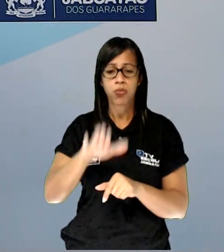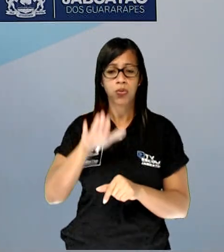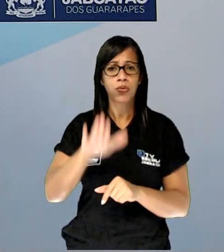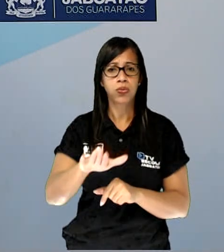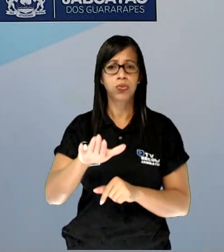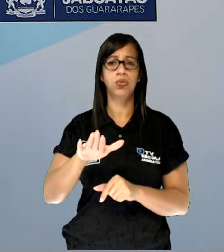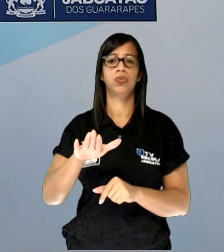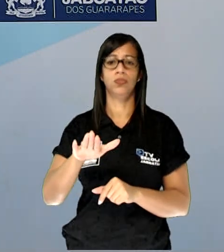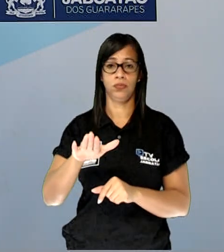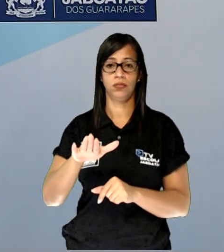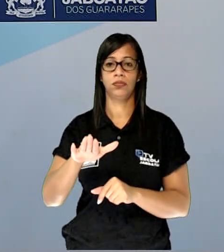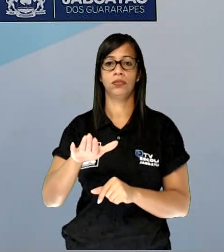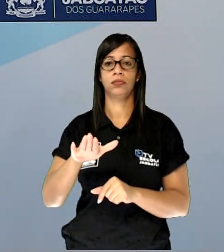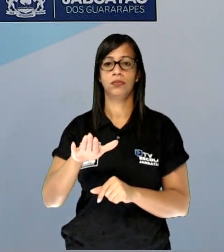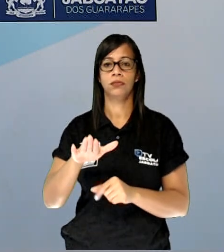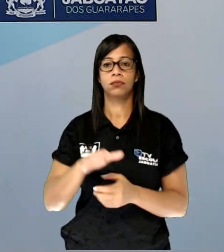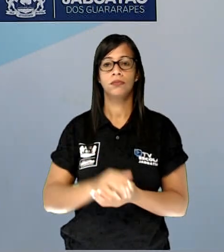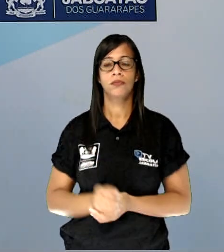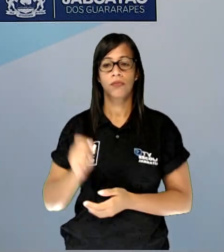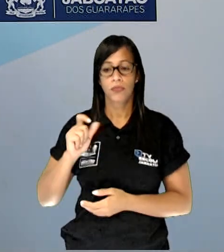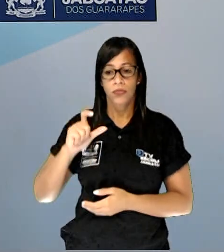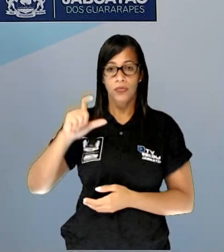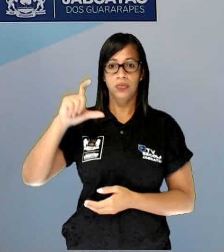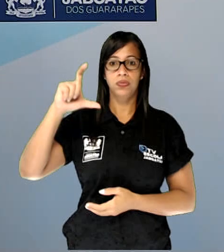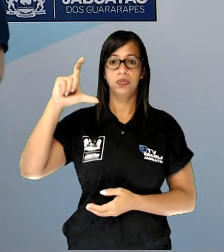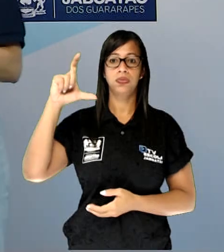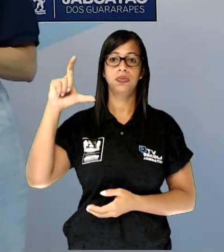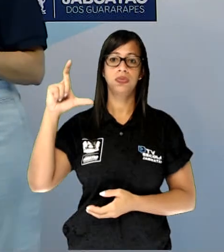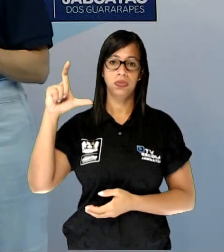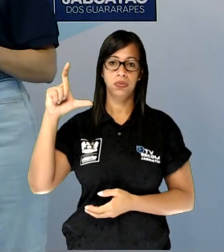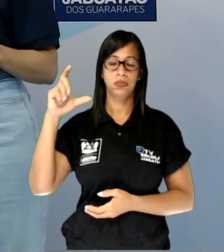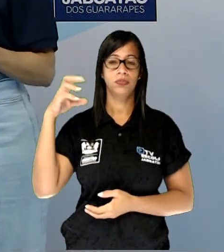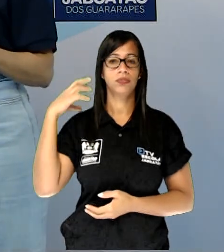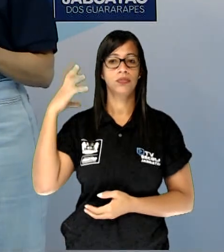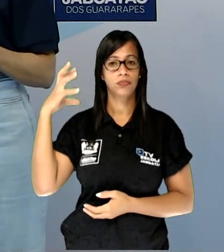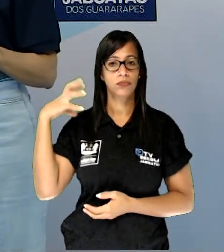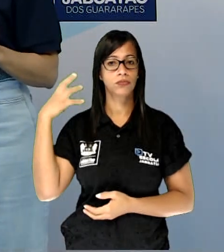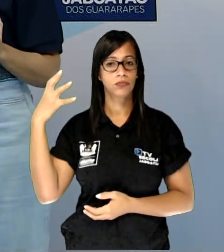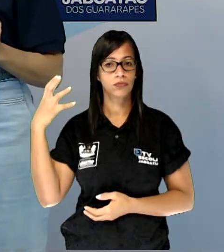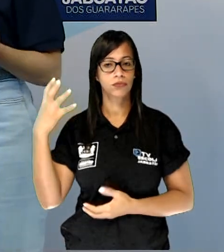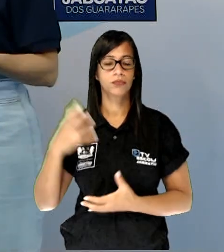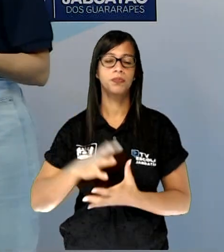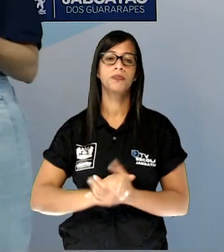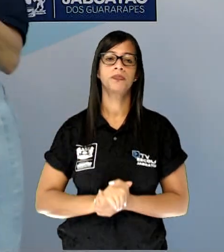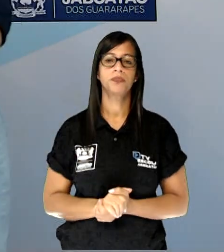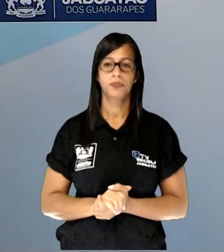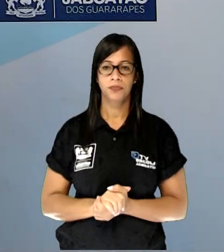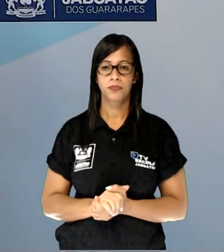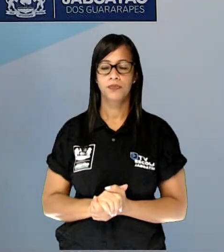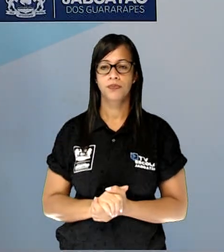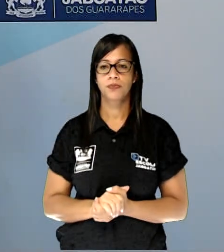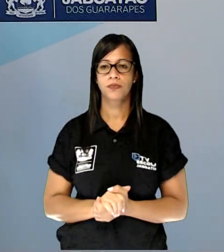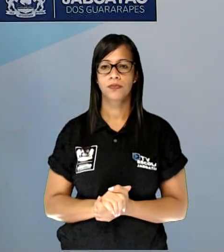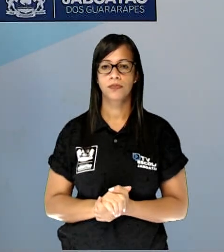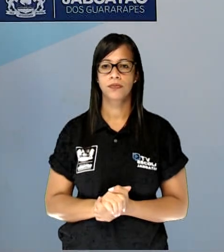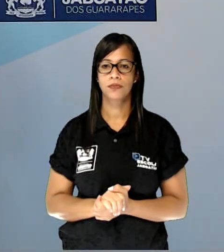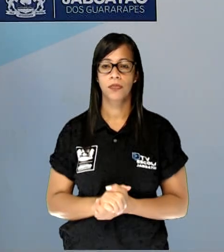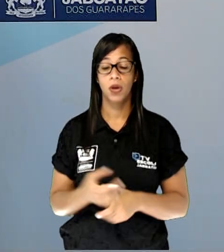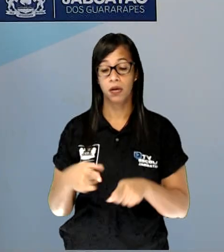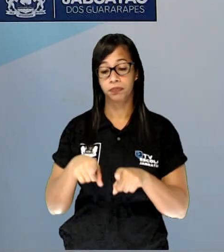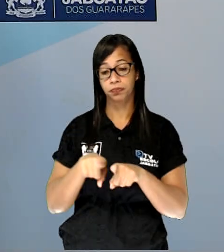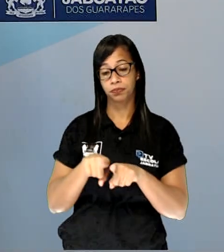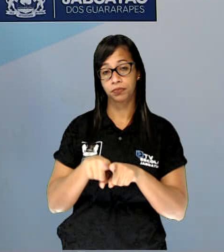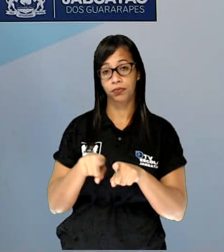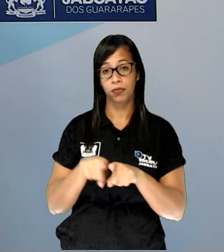tempo mais longo. Vamos falar sobre a altura do som. A altura do som indica se